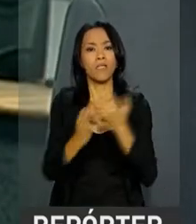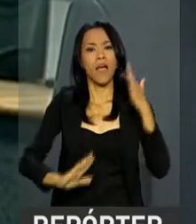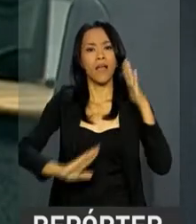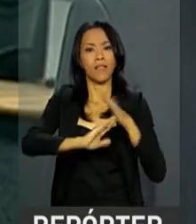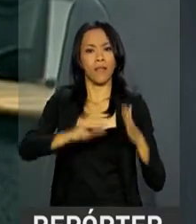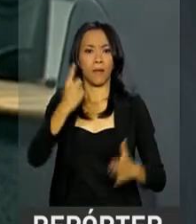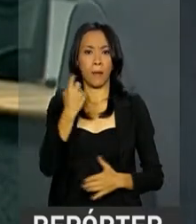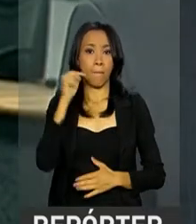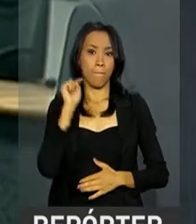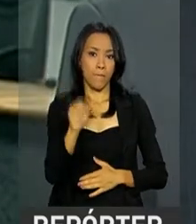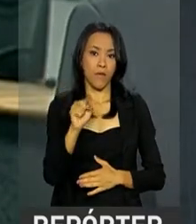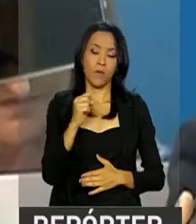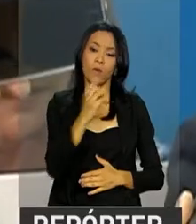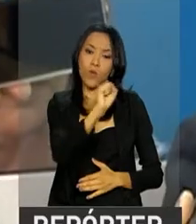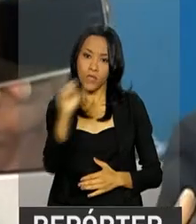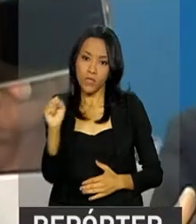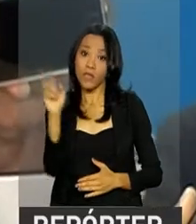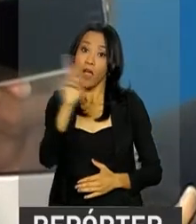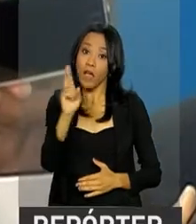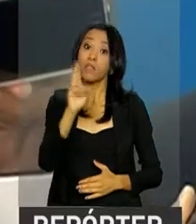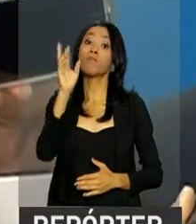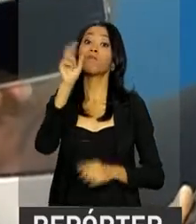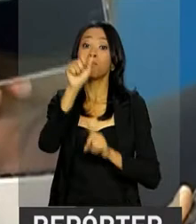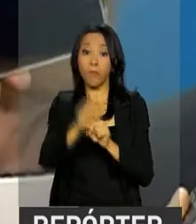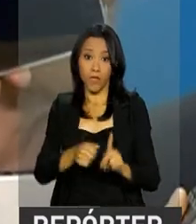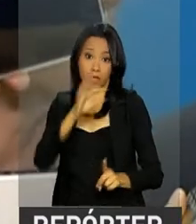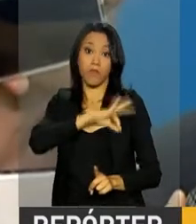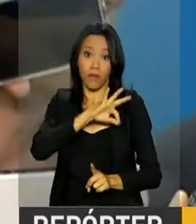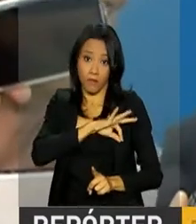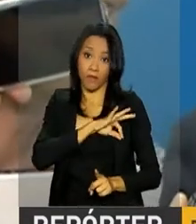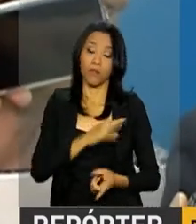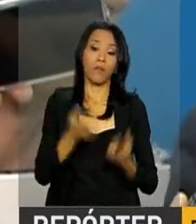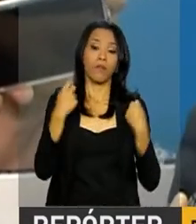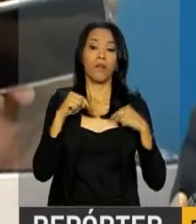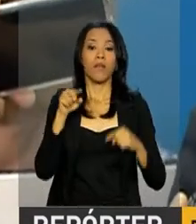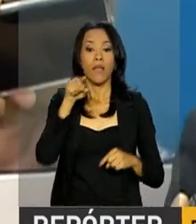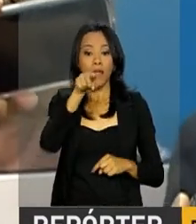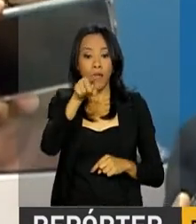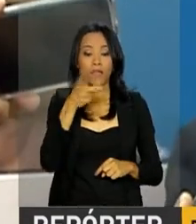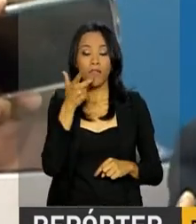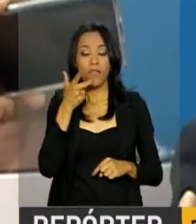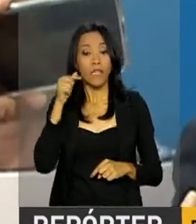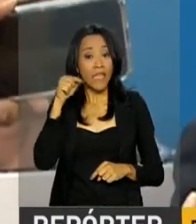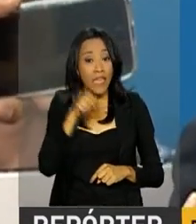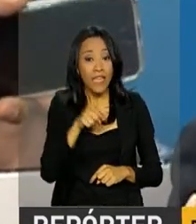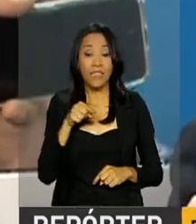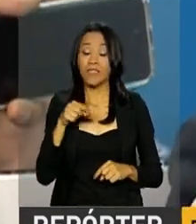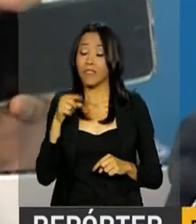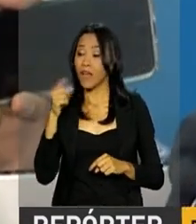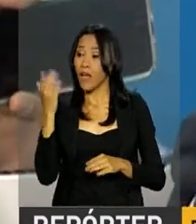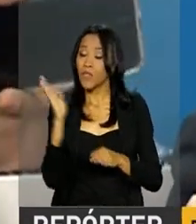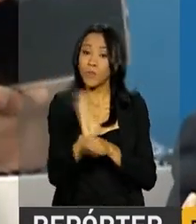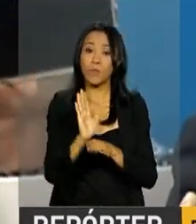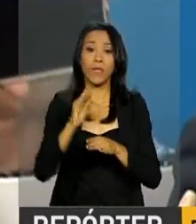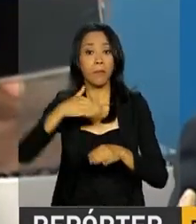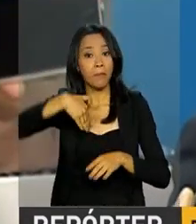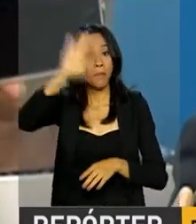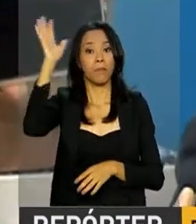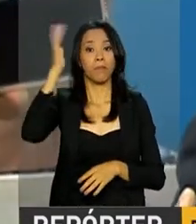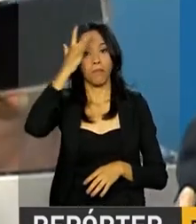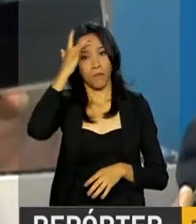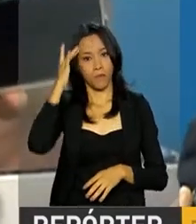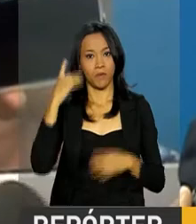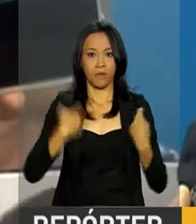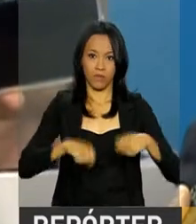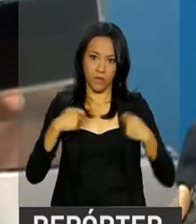reais por mês essa é uma faixa do programa que atendem aos brasileiros que mais precisam as demais faixas do